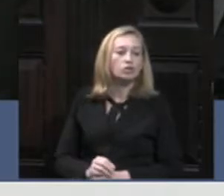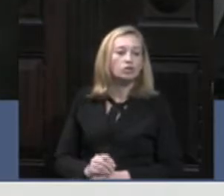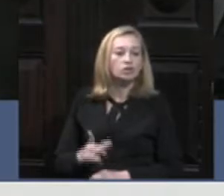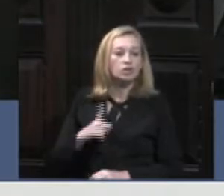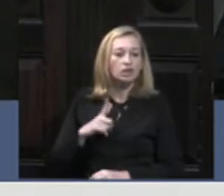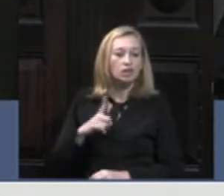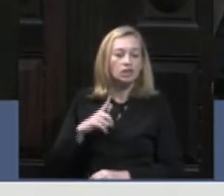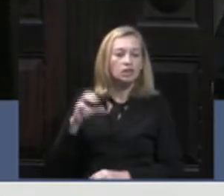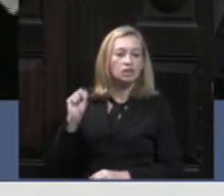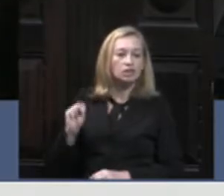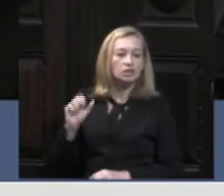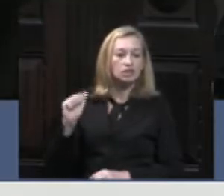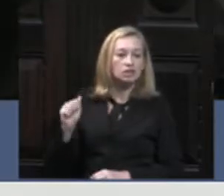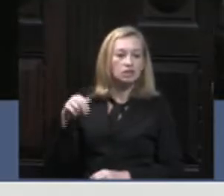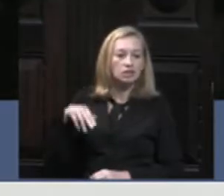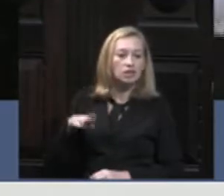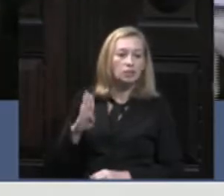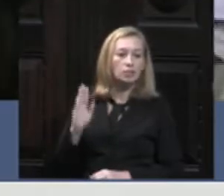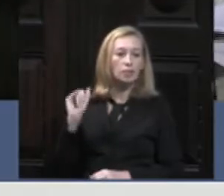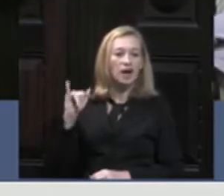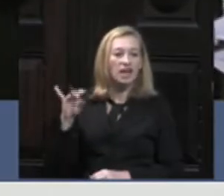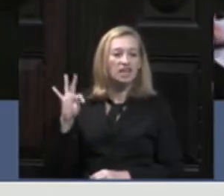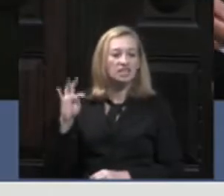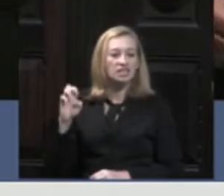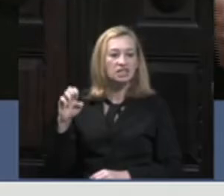de Sambaetiba.